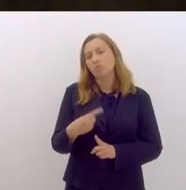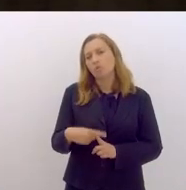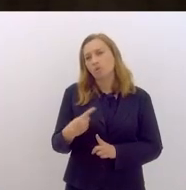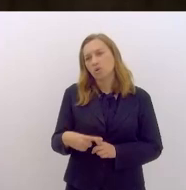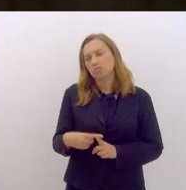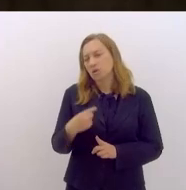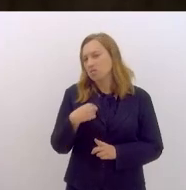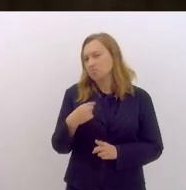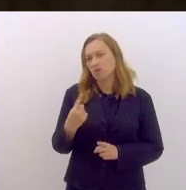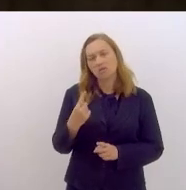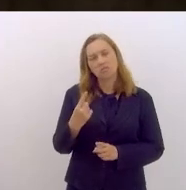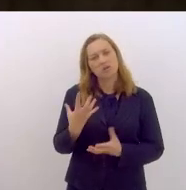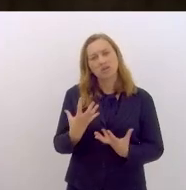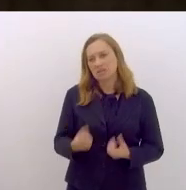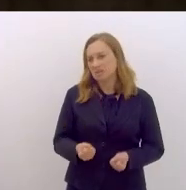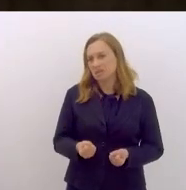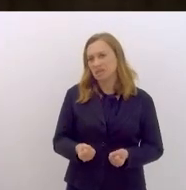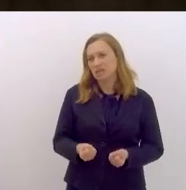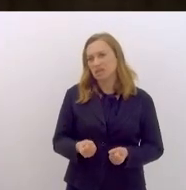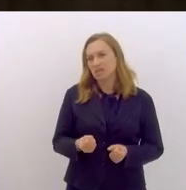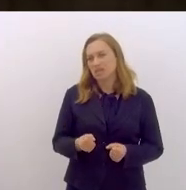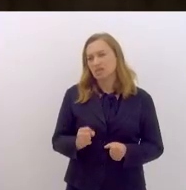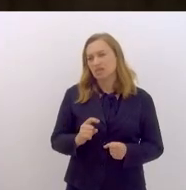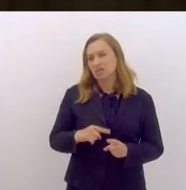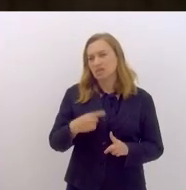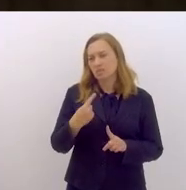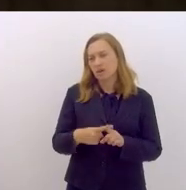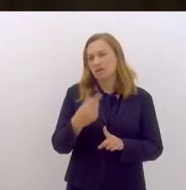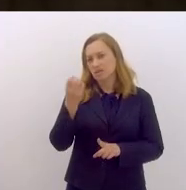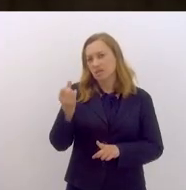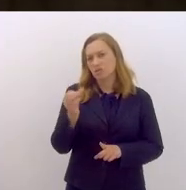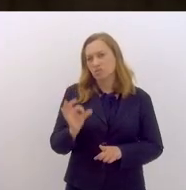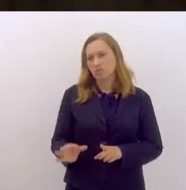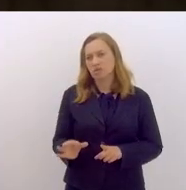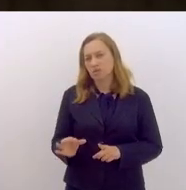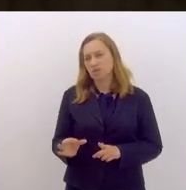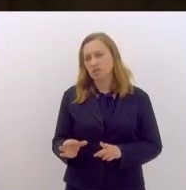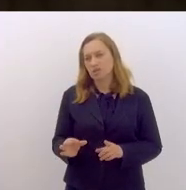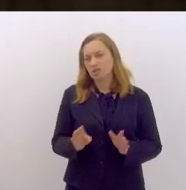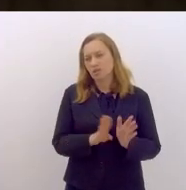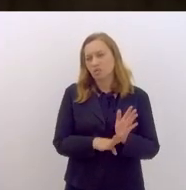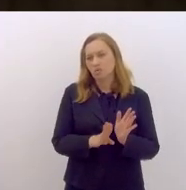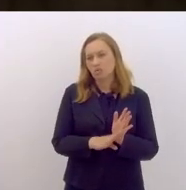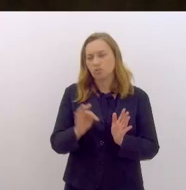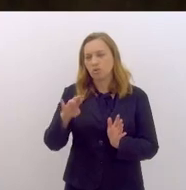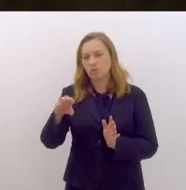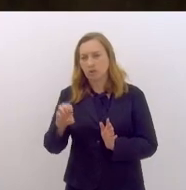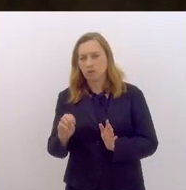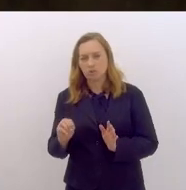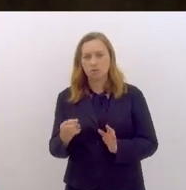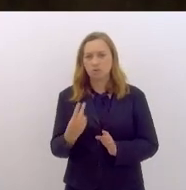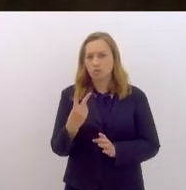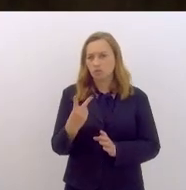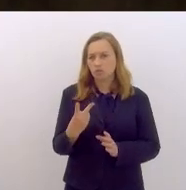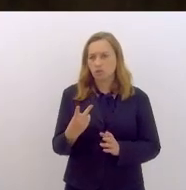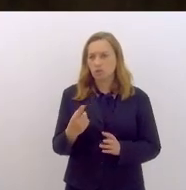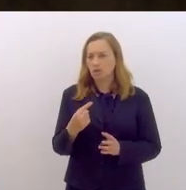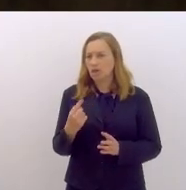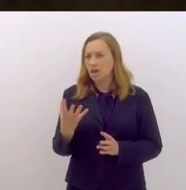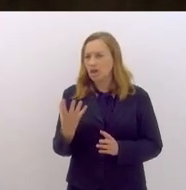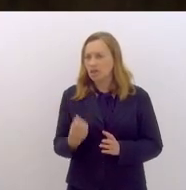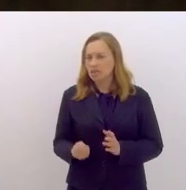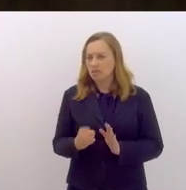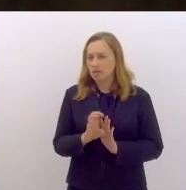não concordava que o acréscimo fosse de 6% sobre custos e emolumentos. Minha emenda não foi